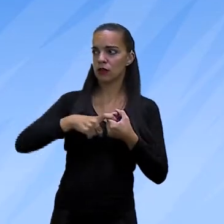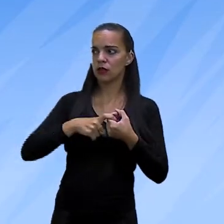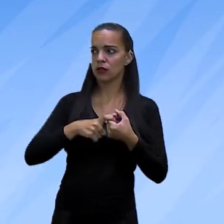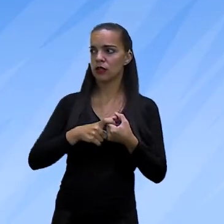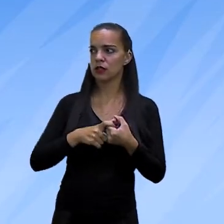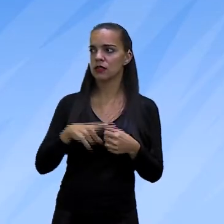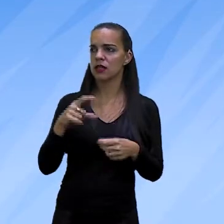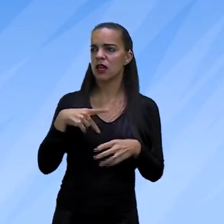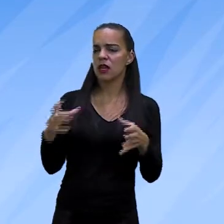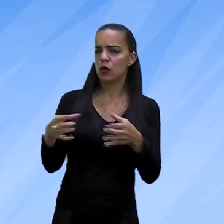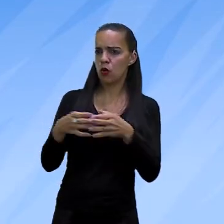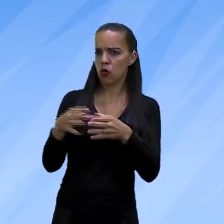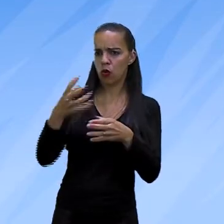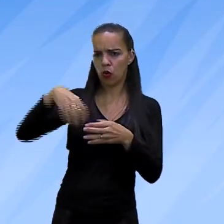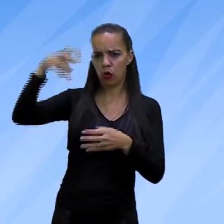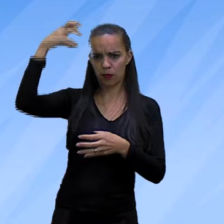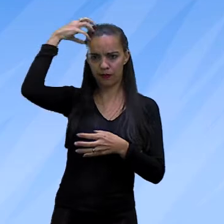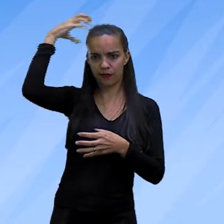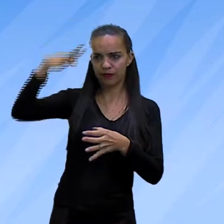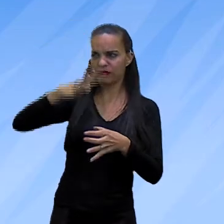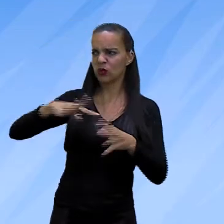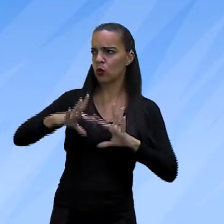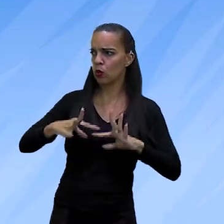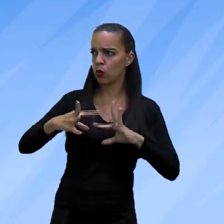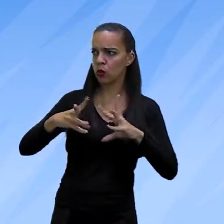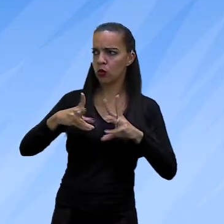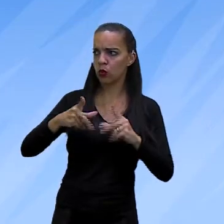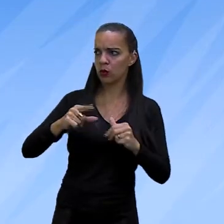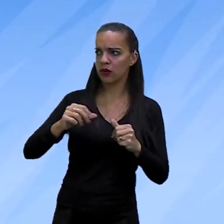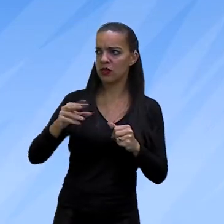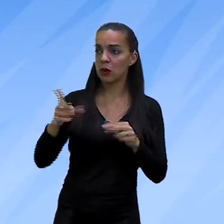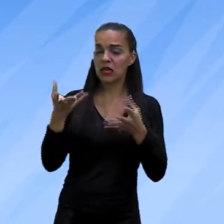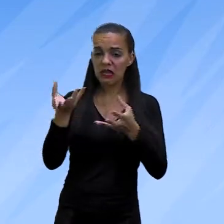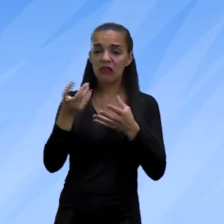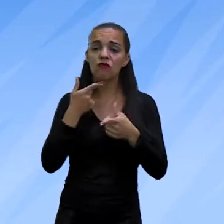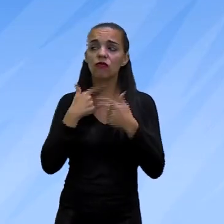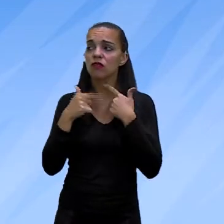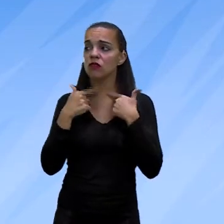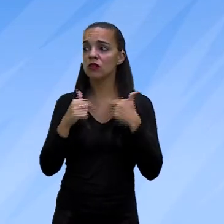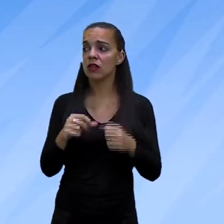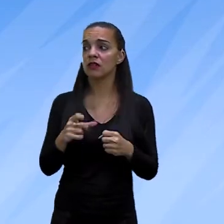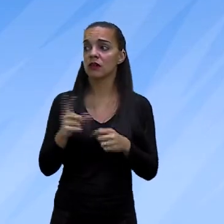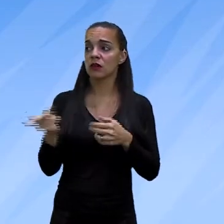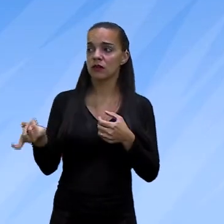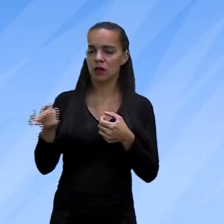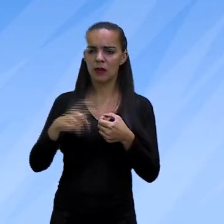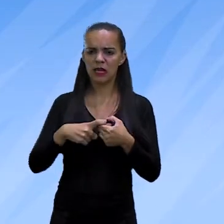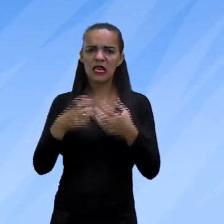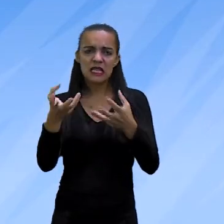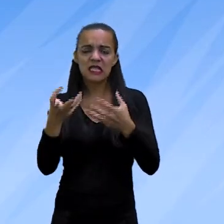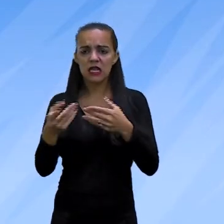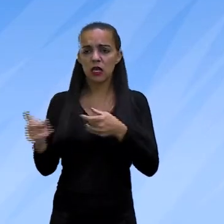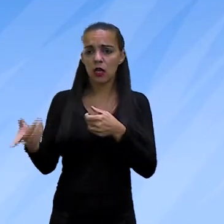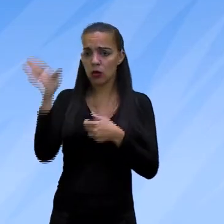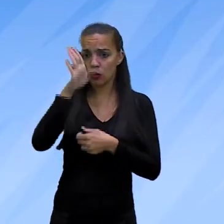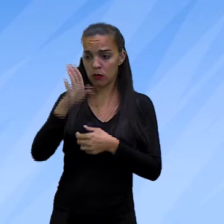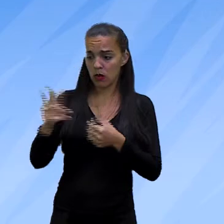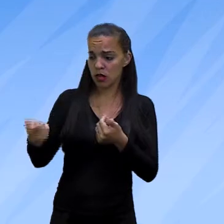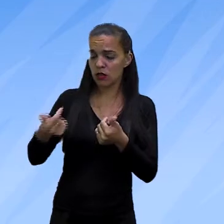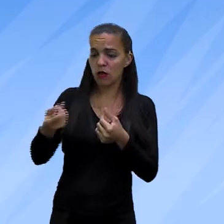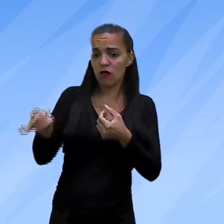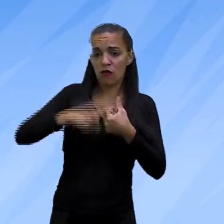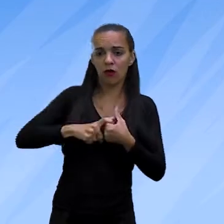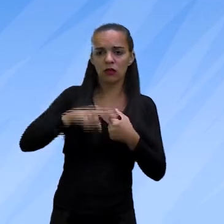corte portuguesa quis que o Brasil retornasse como colônia, sendo